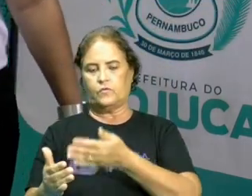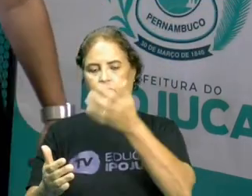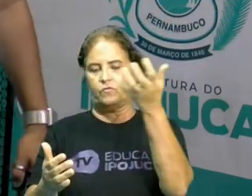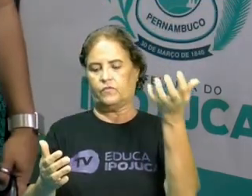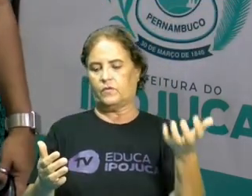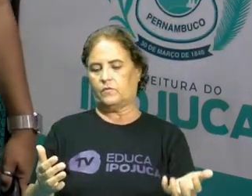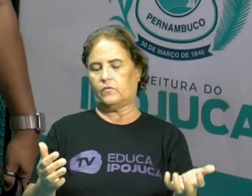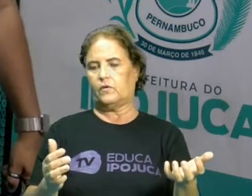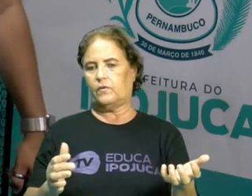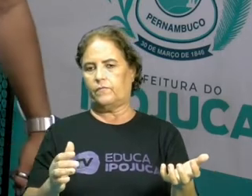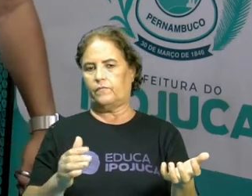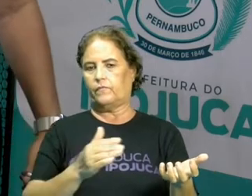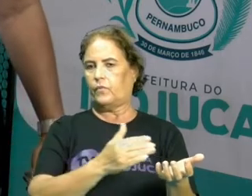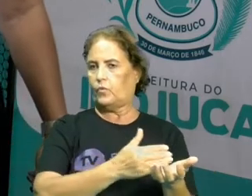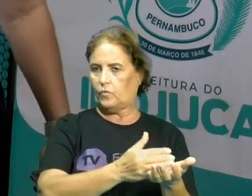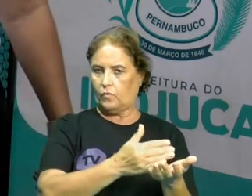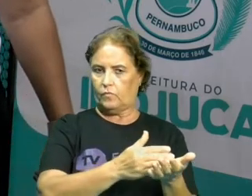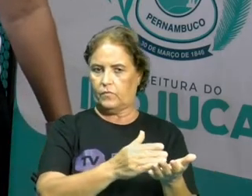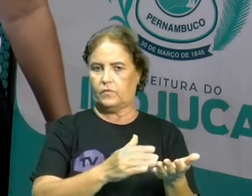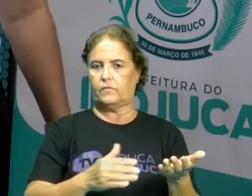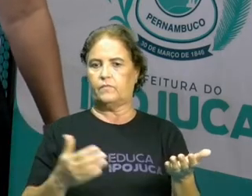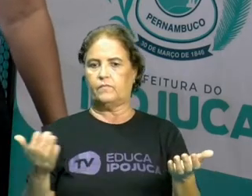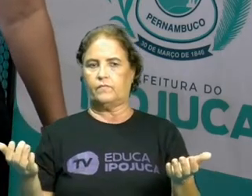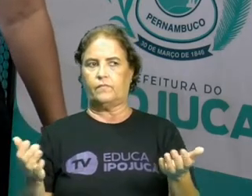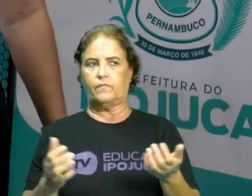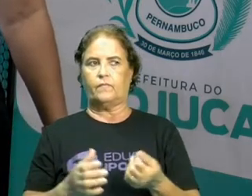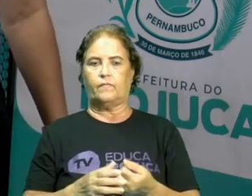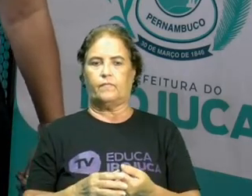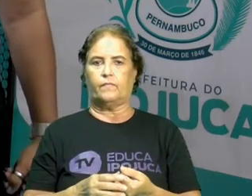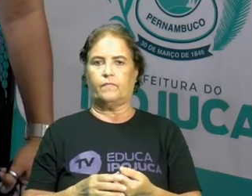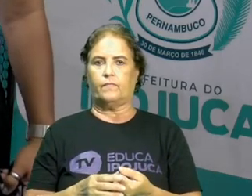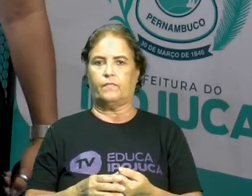lá no primeiro ponto, no início da separação.